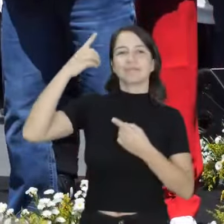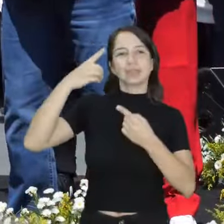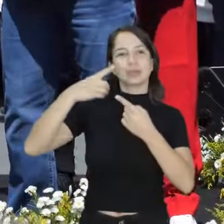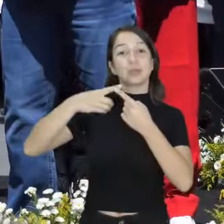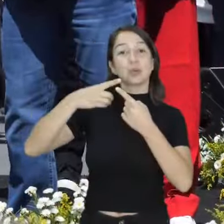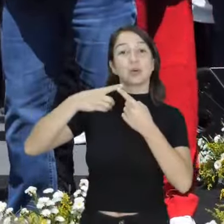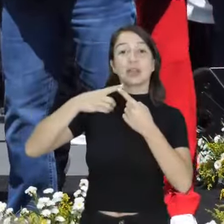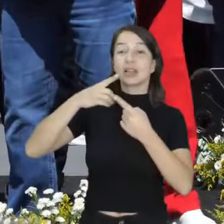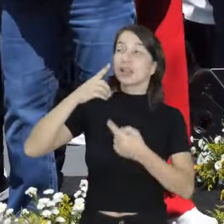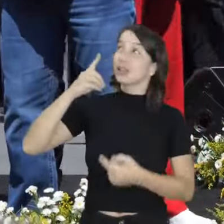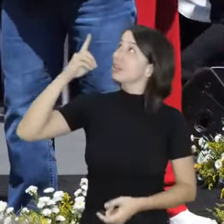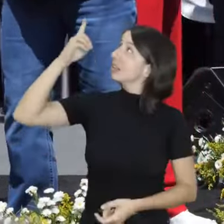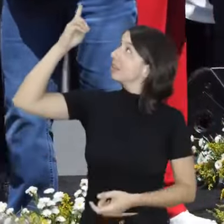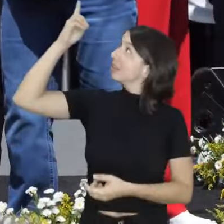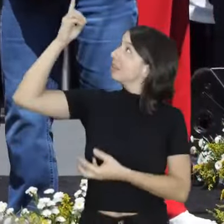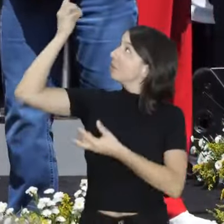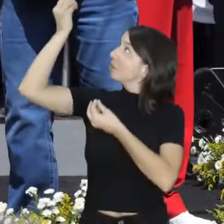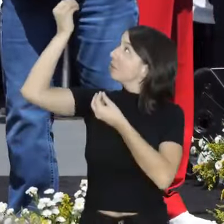de hoje.